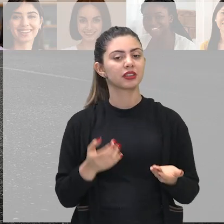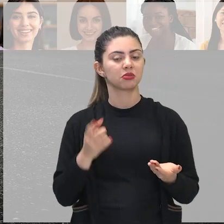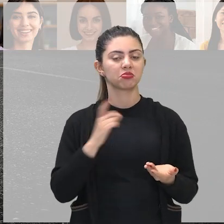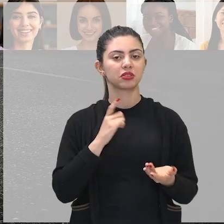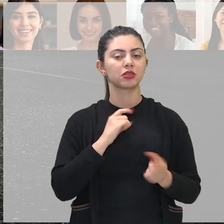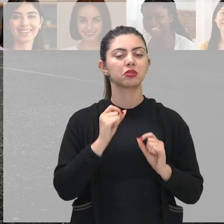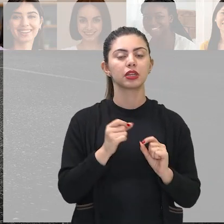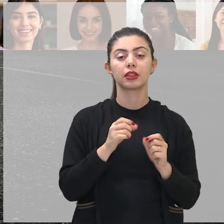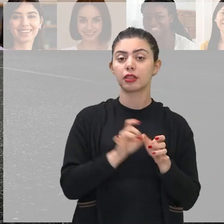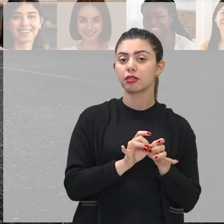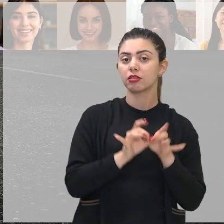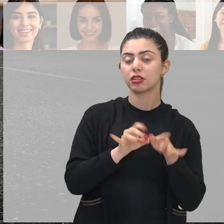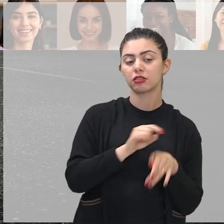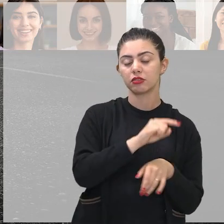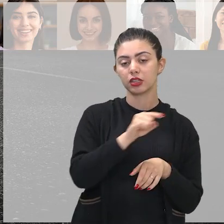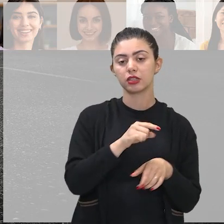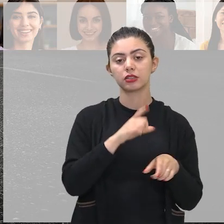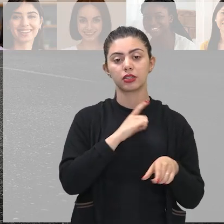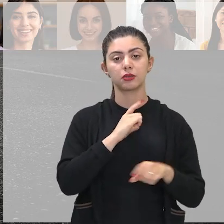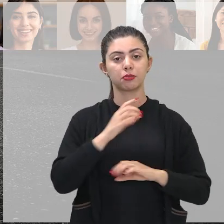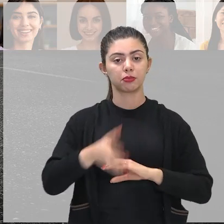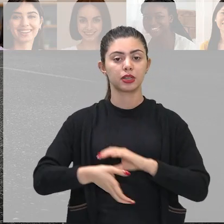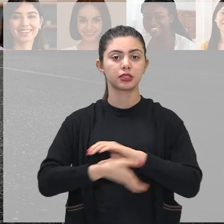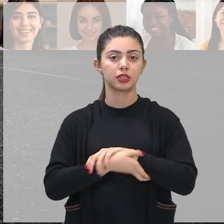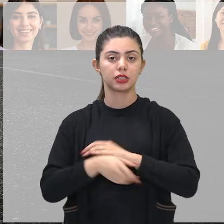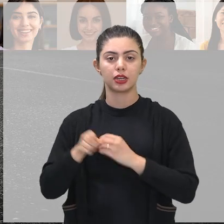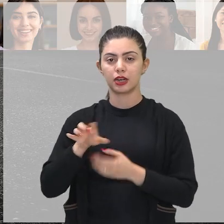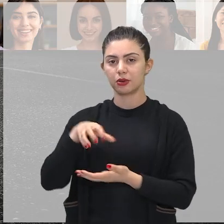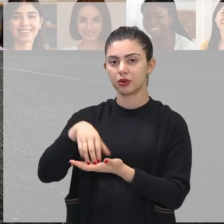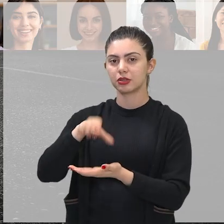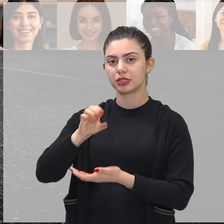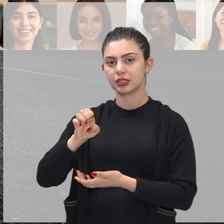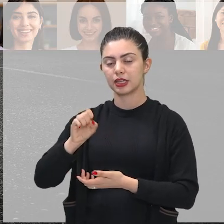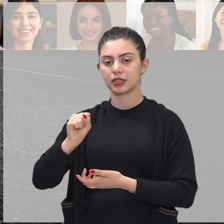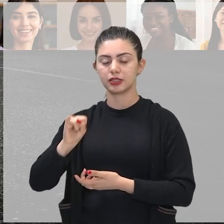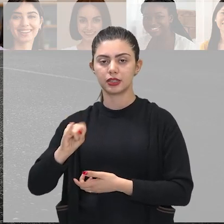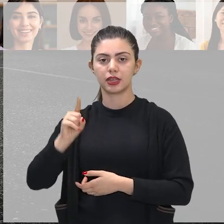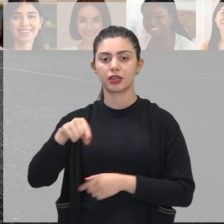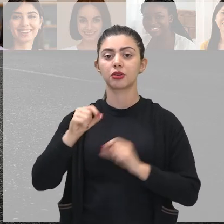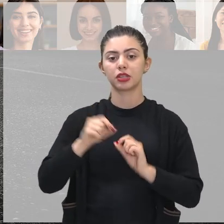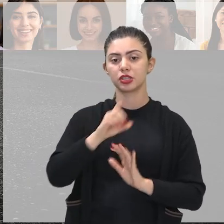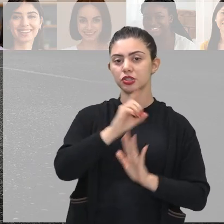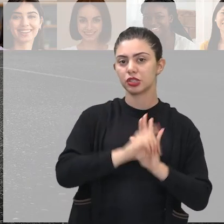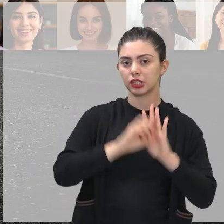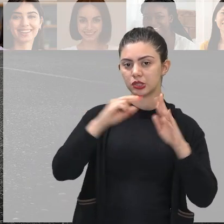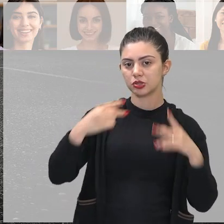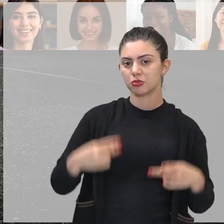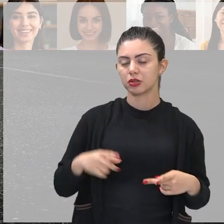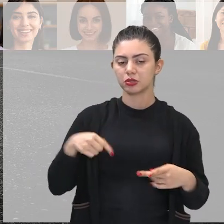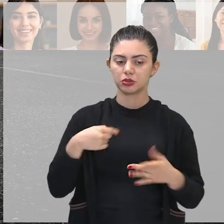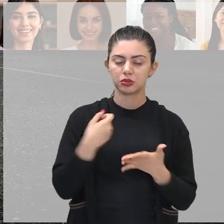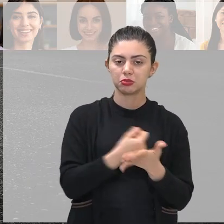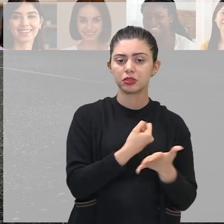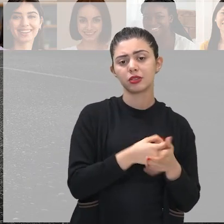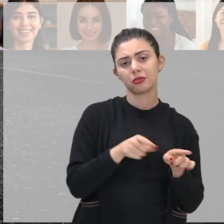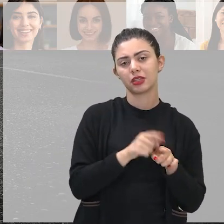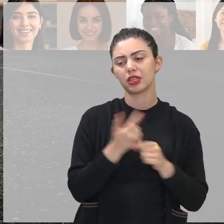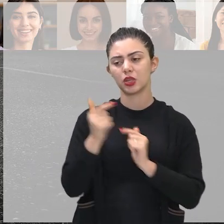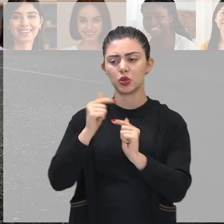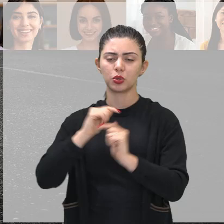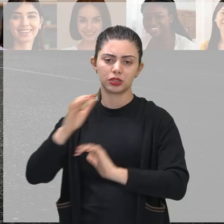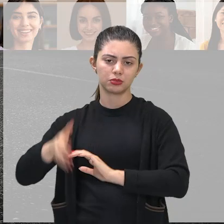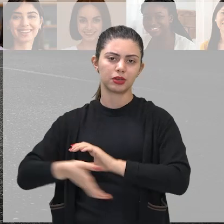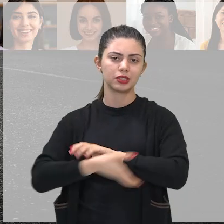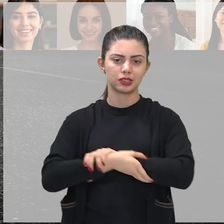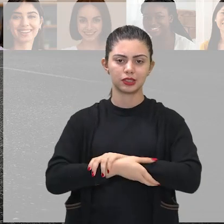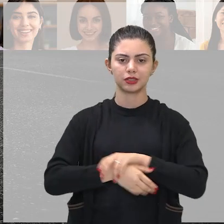se colocado também à disposição, juntamente com a SESI, nessa luta pelos direitos humanos, com demais outras organizações que estão presentes